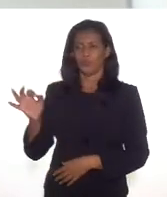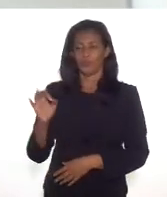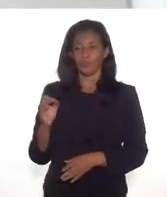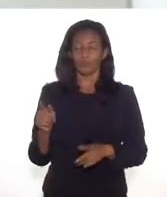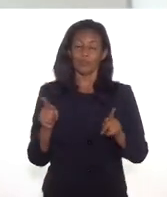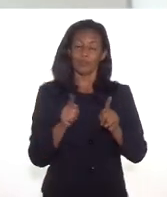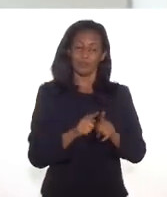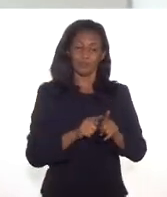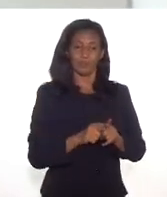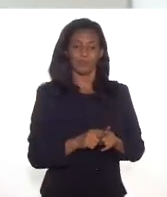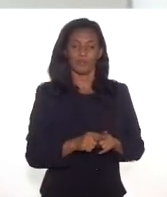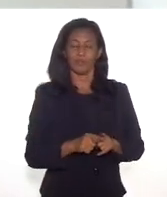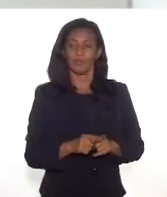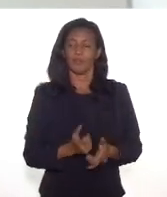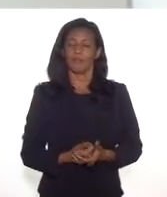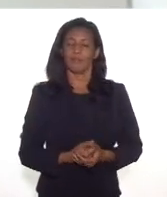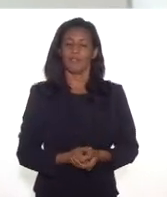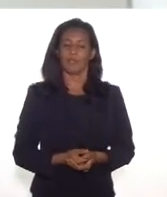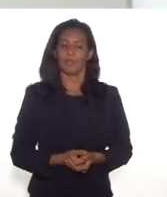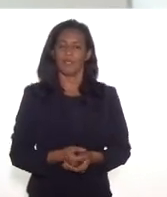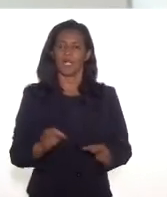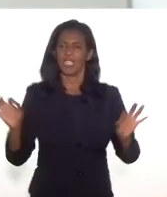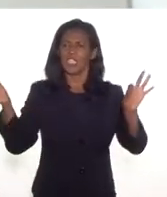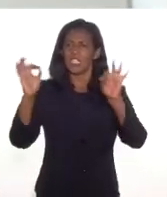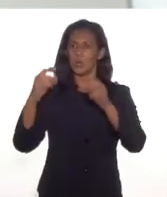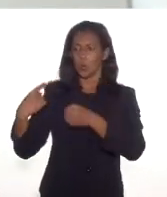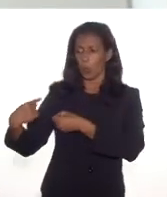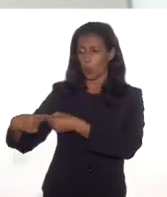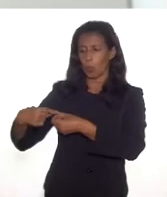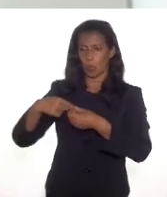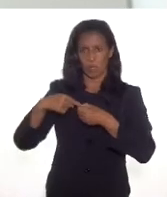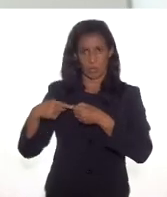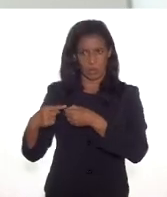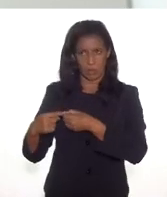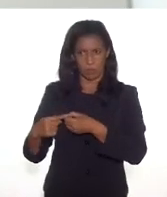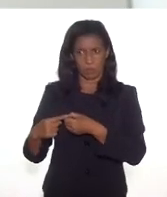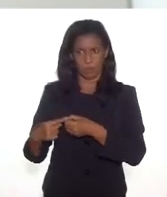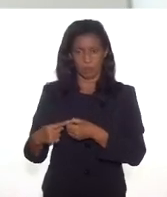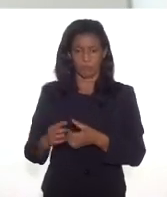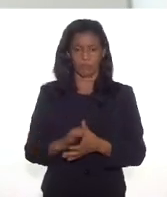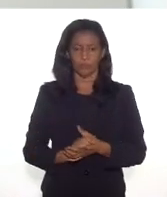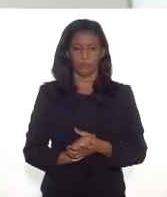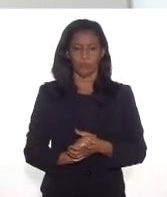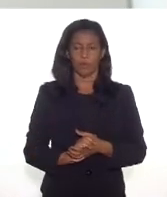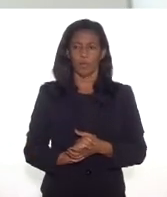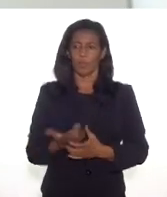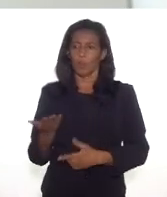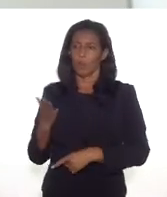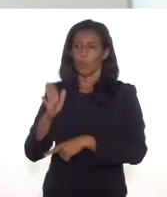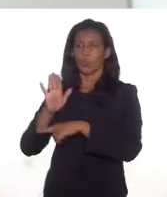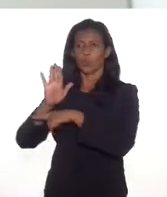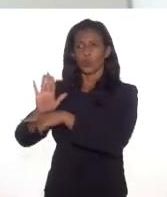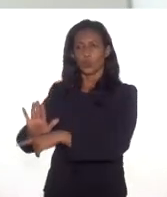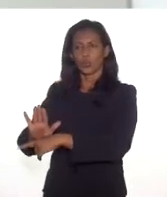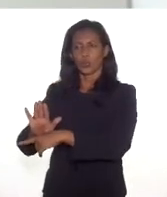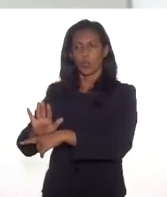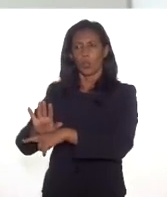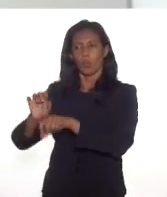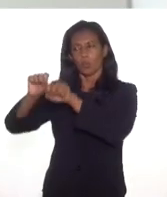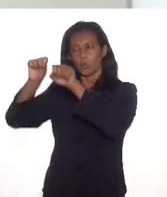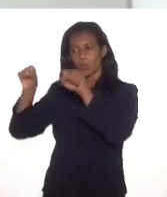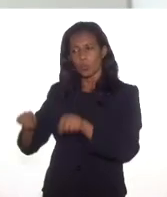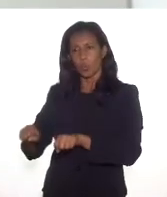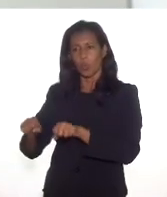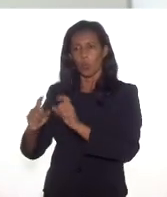tem? A gente tem que nenhum município e o próprio Estado estruturou uma educação remota de